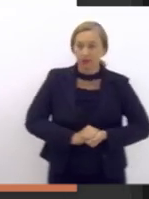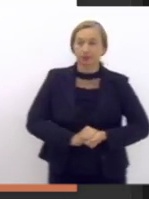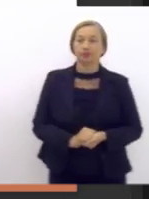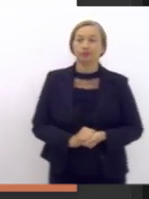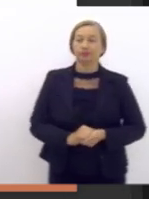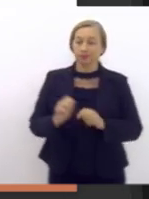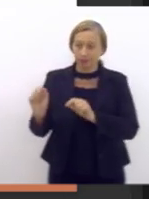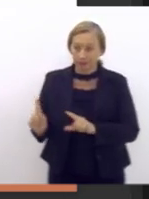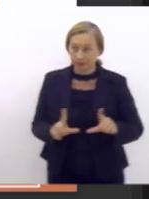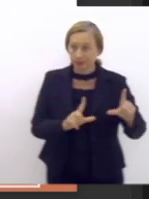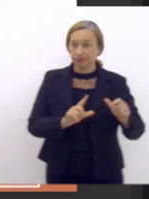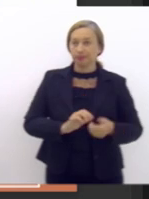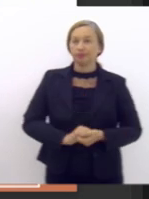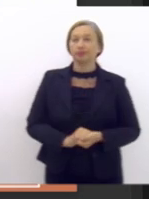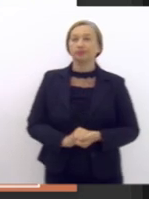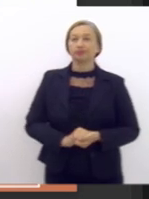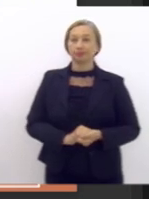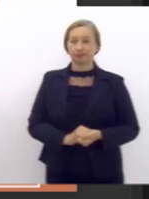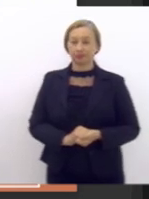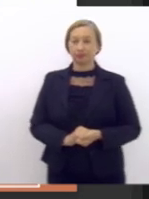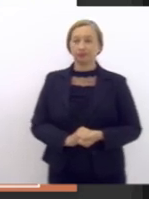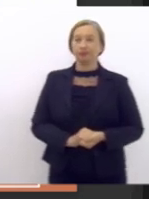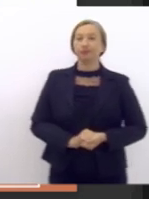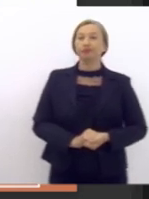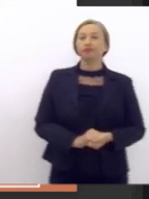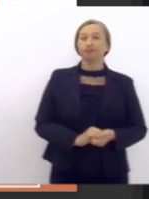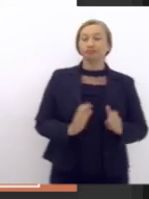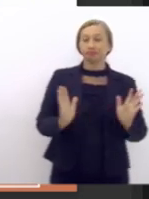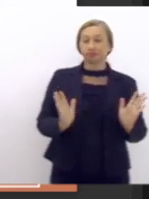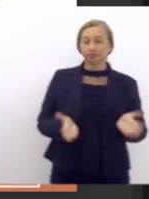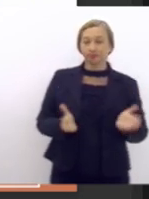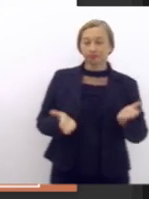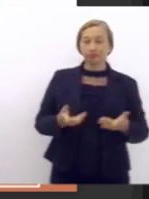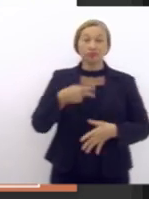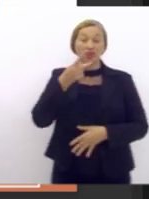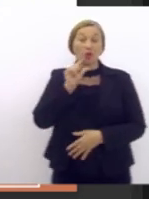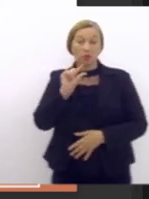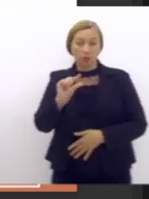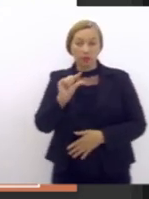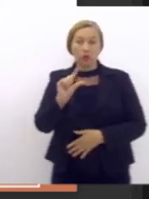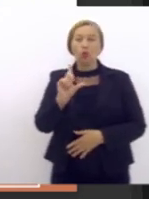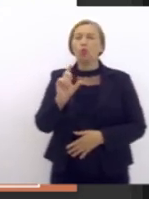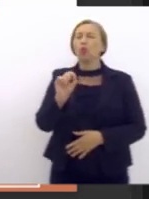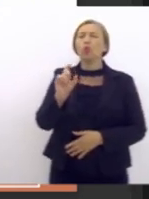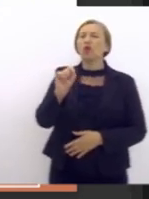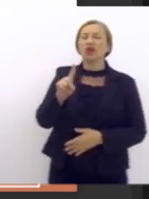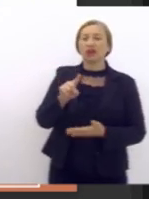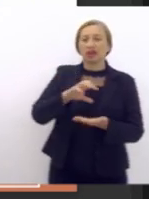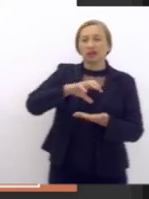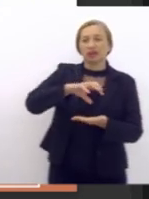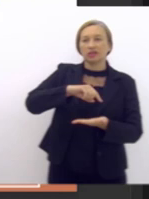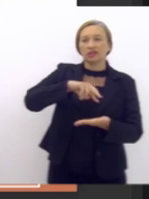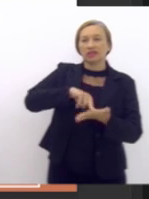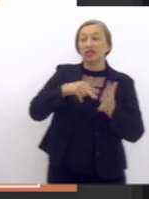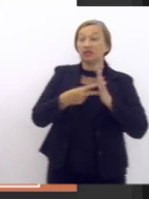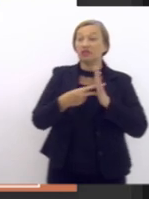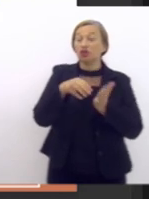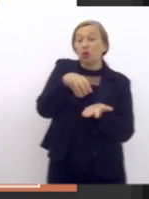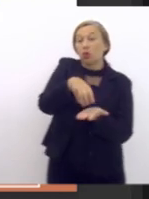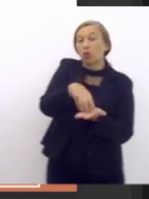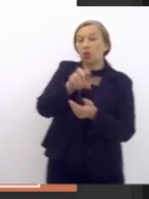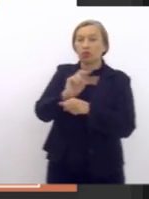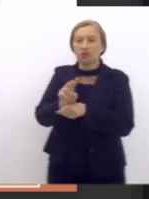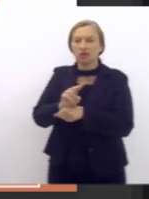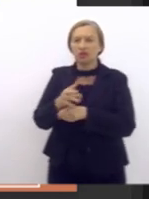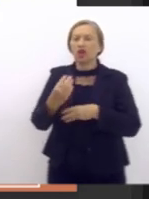Deixa eu passar aqui para a próxima página. E aí agora eu vou falar então um pouco do que é o observatório, né, e de que maneira